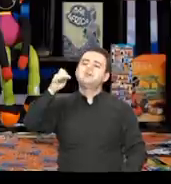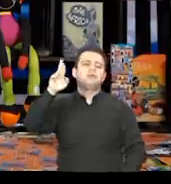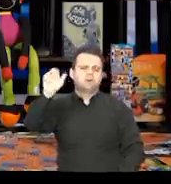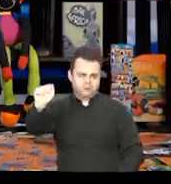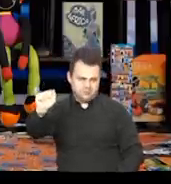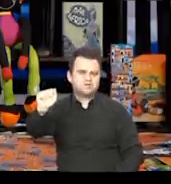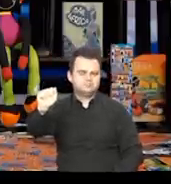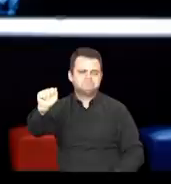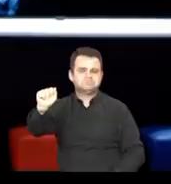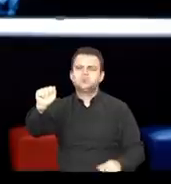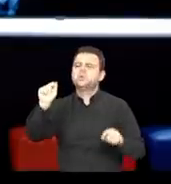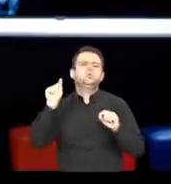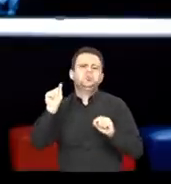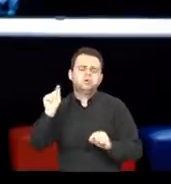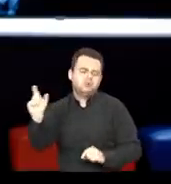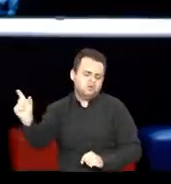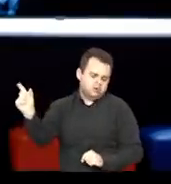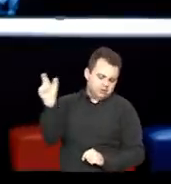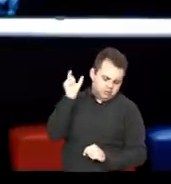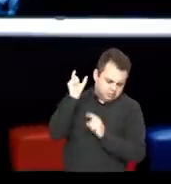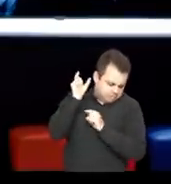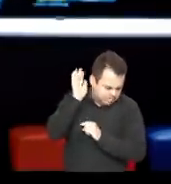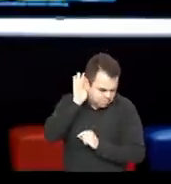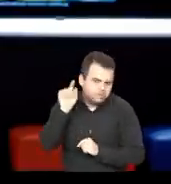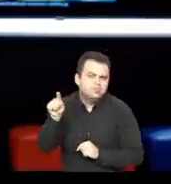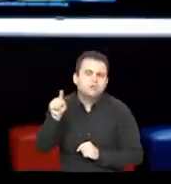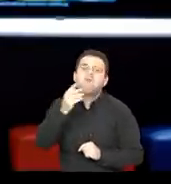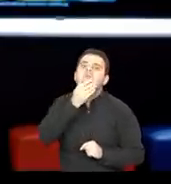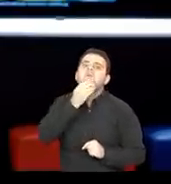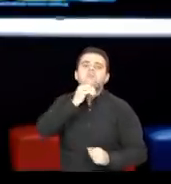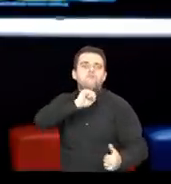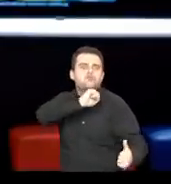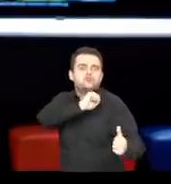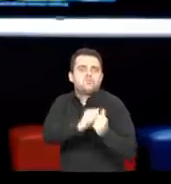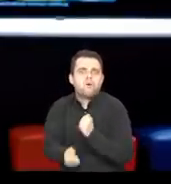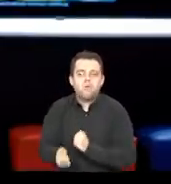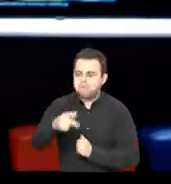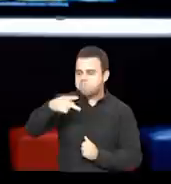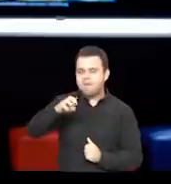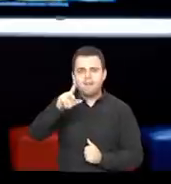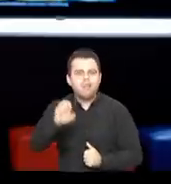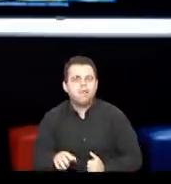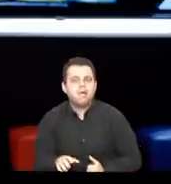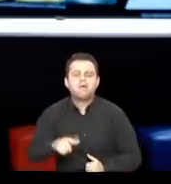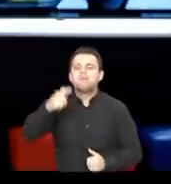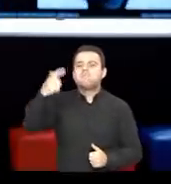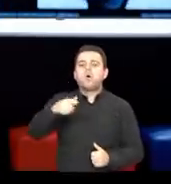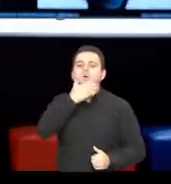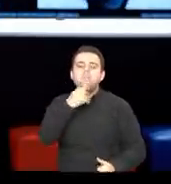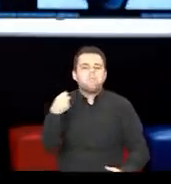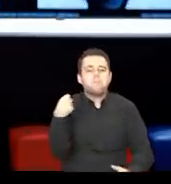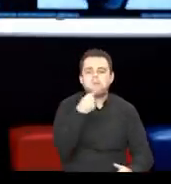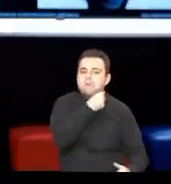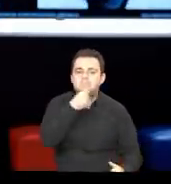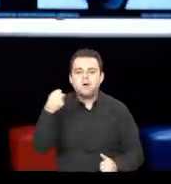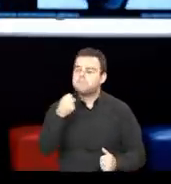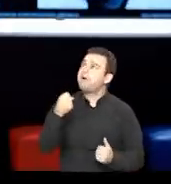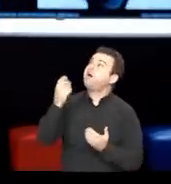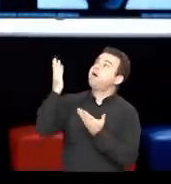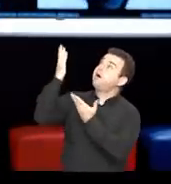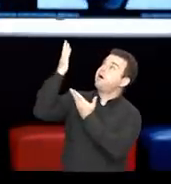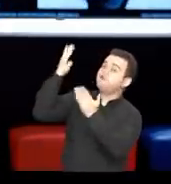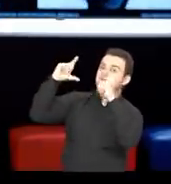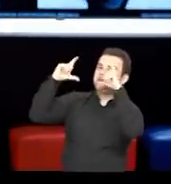Magia negra. Magia negra era o Pelé jogando futebol, o Cartola compondo O Mundo é um Moinho e